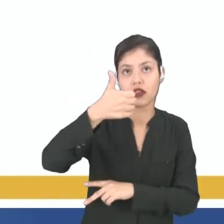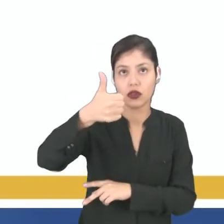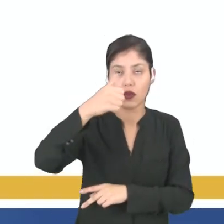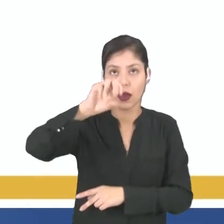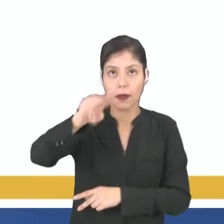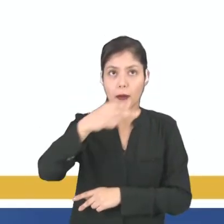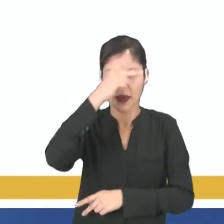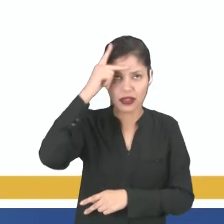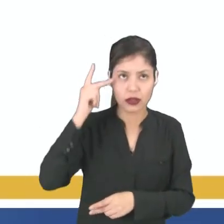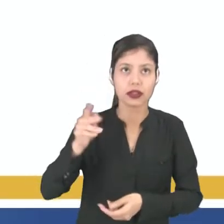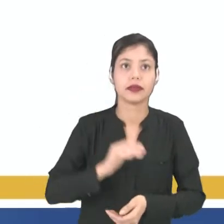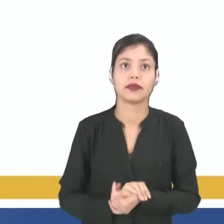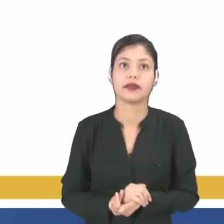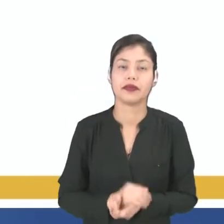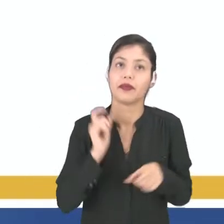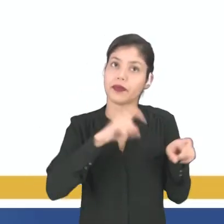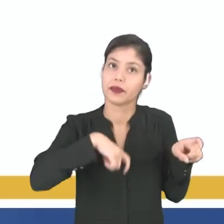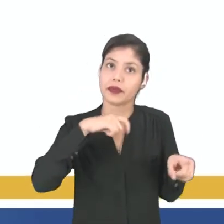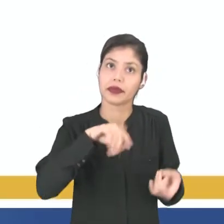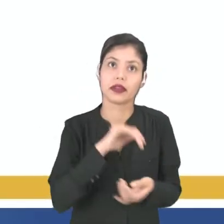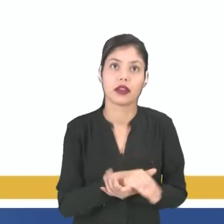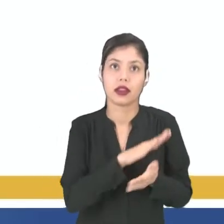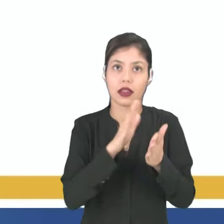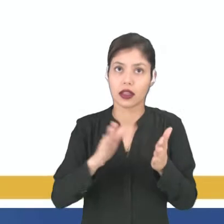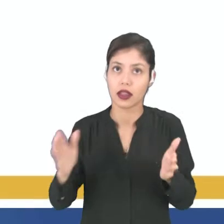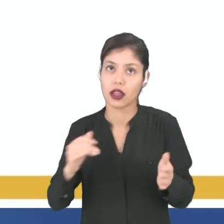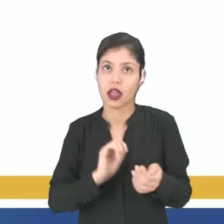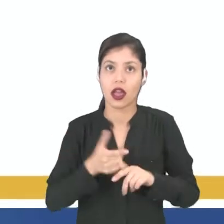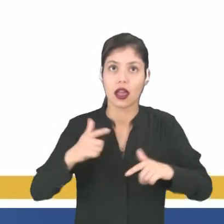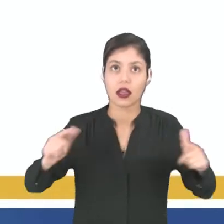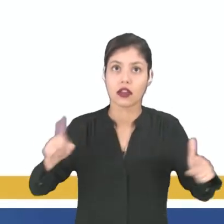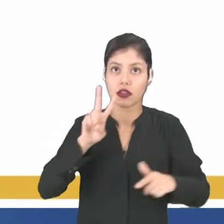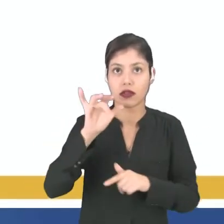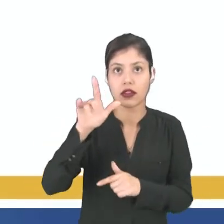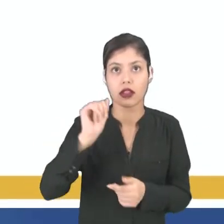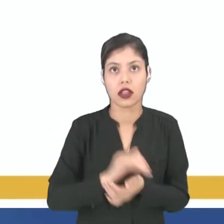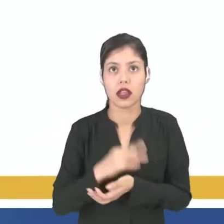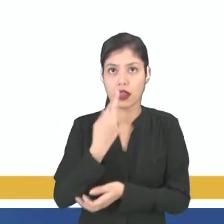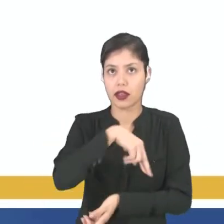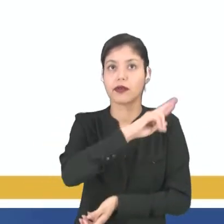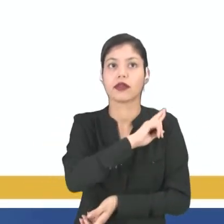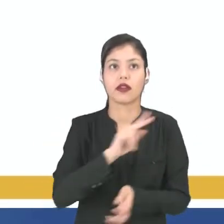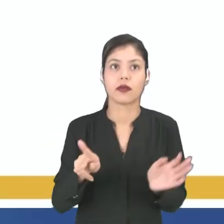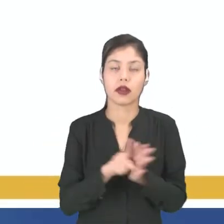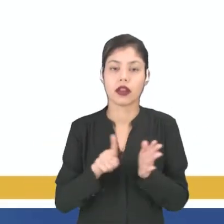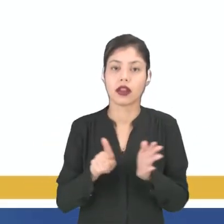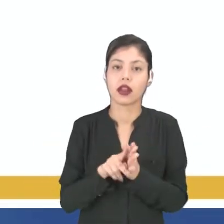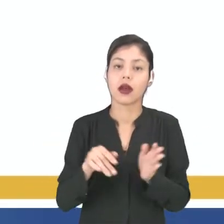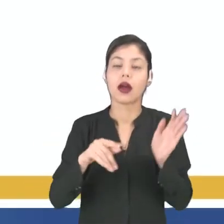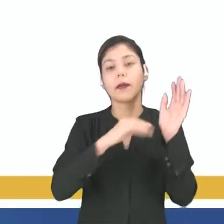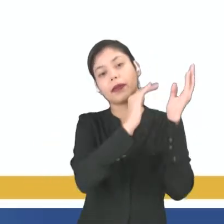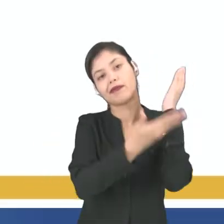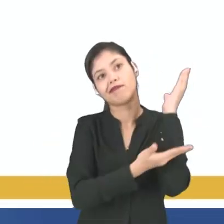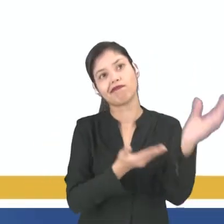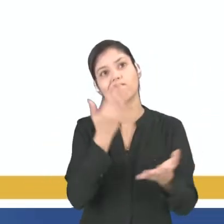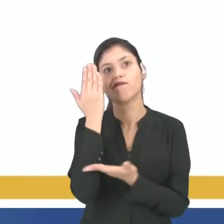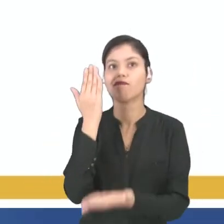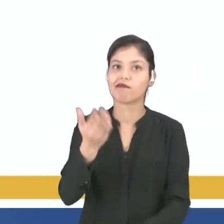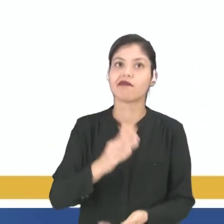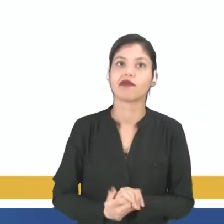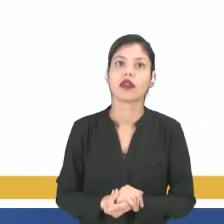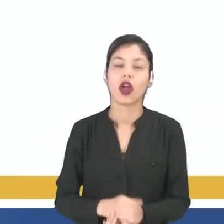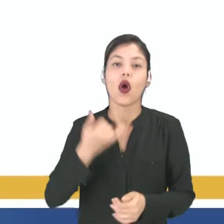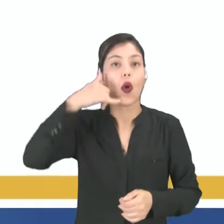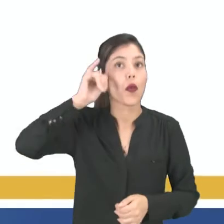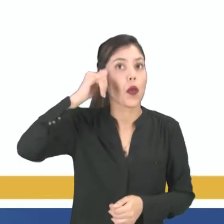21 milhões de pessoas. A pecuária passa a ser a grande vilã e principal responsável pelo desmatamento. O